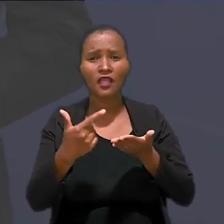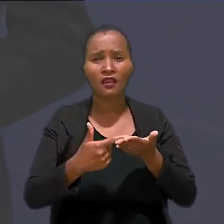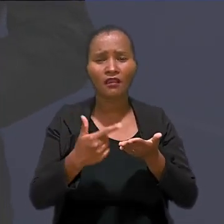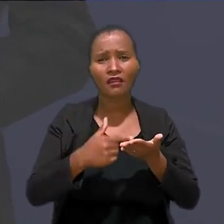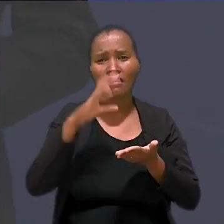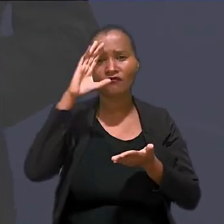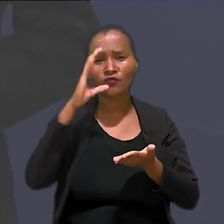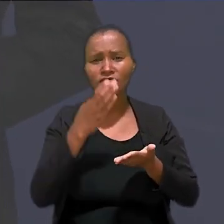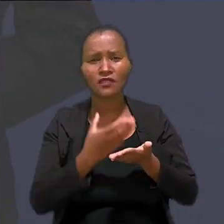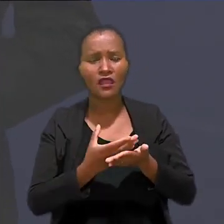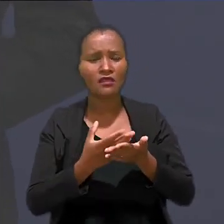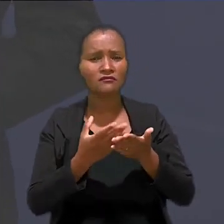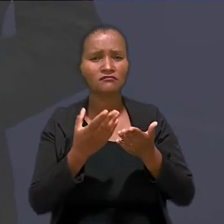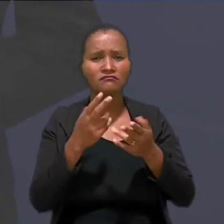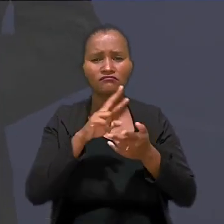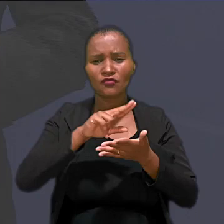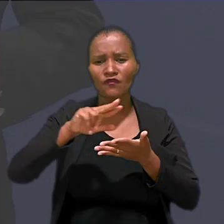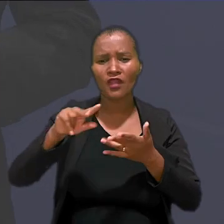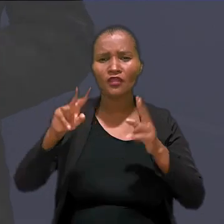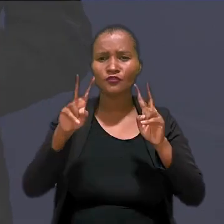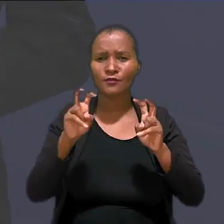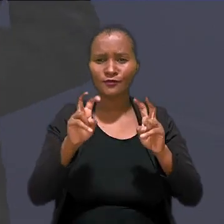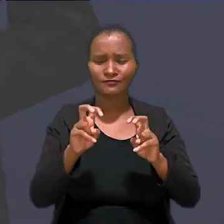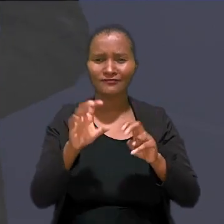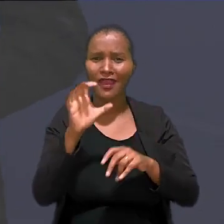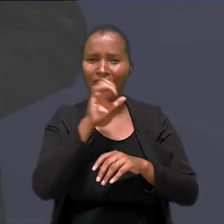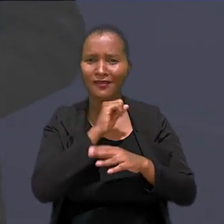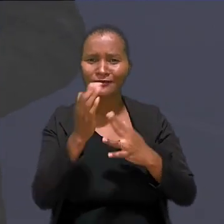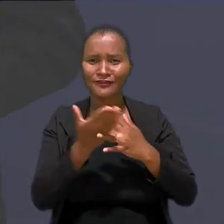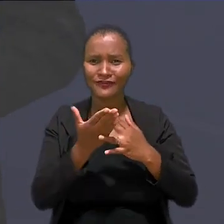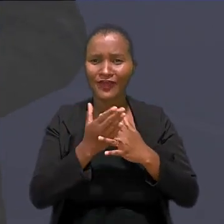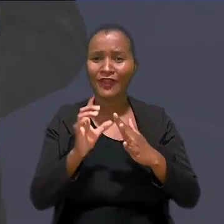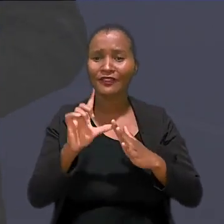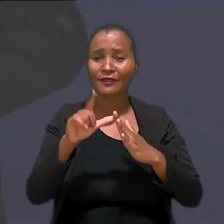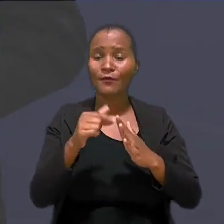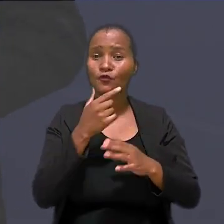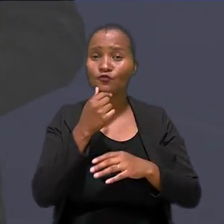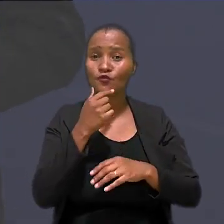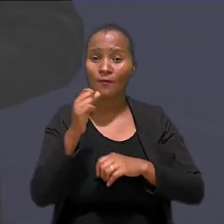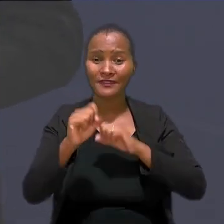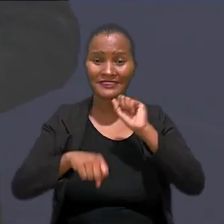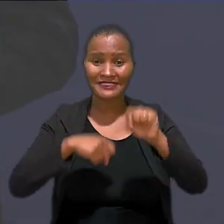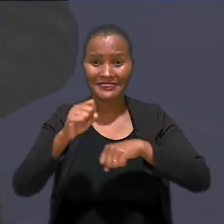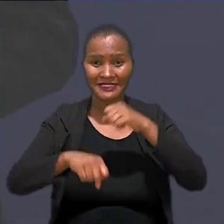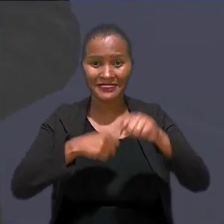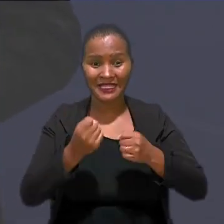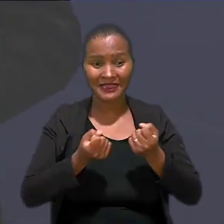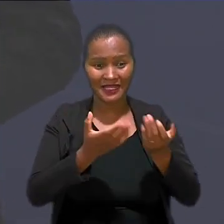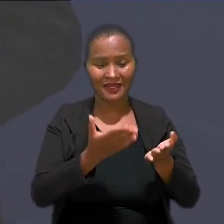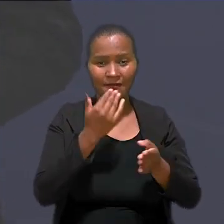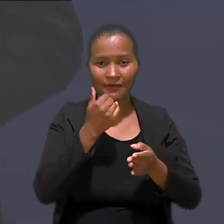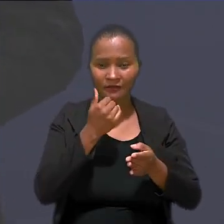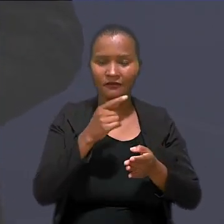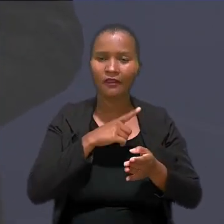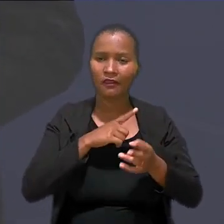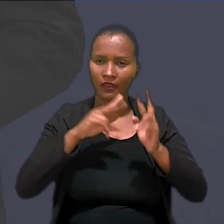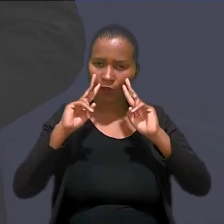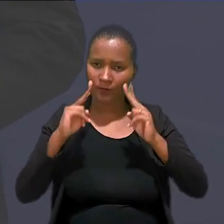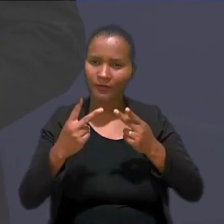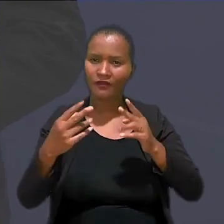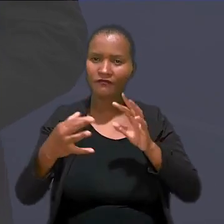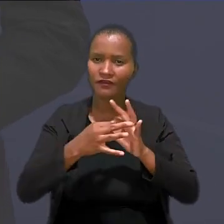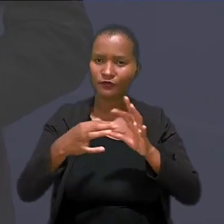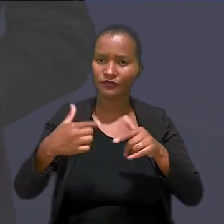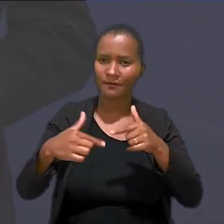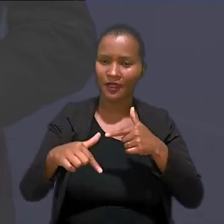dissertações relacionados ao assunto. Nós vamos para um rápido intervalo e no próximo bloco, ciclista entregador de alimentos obtém